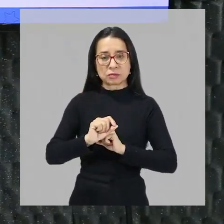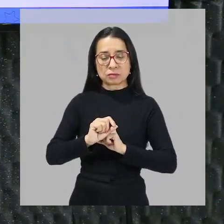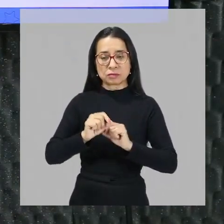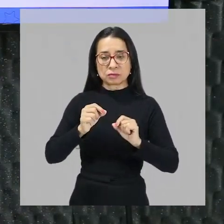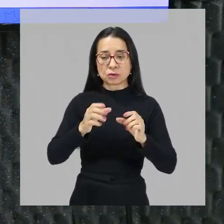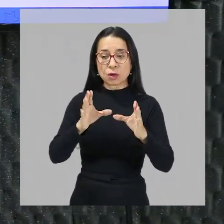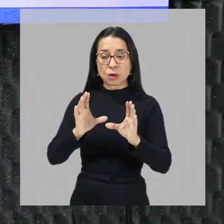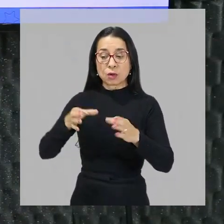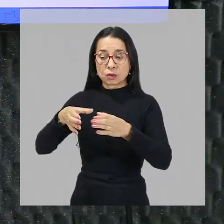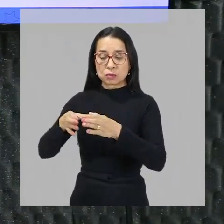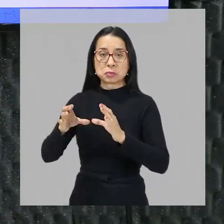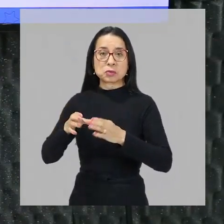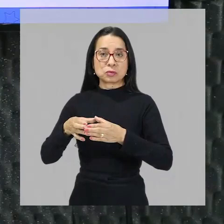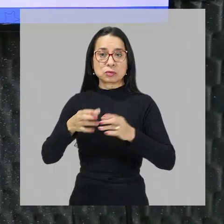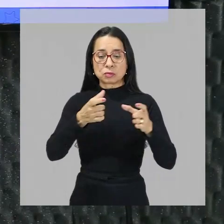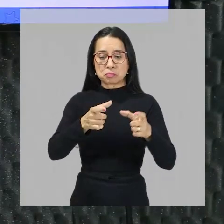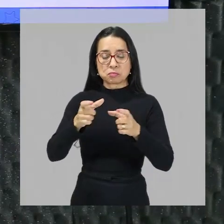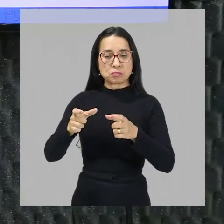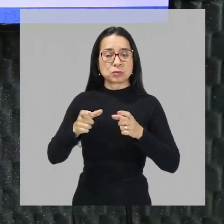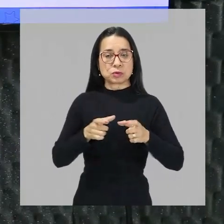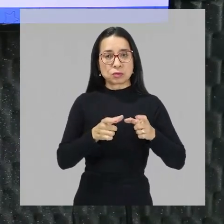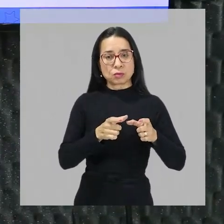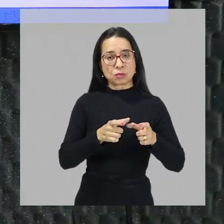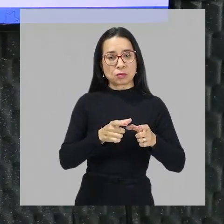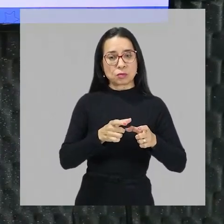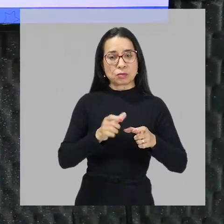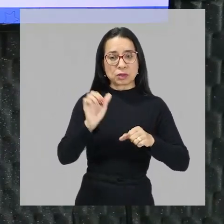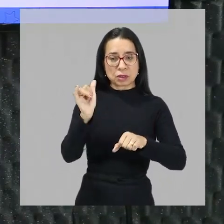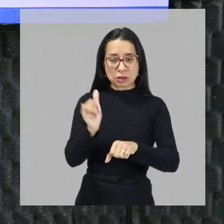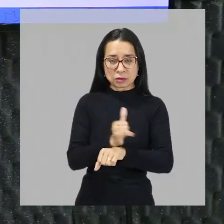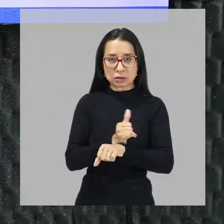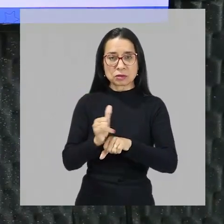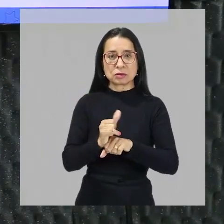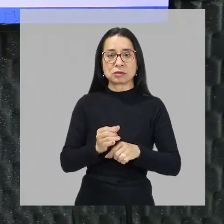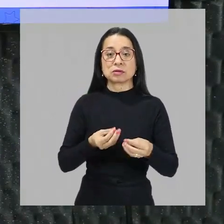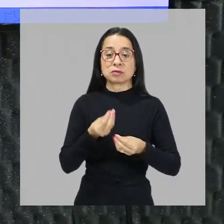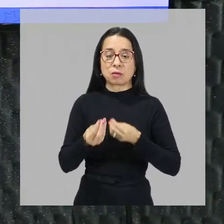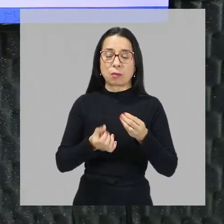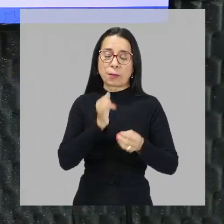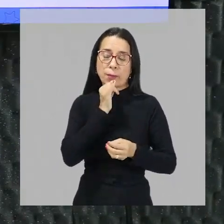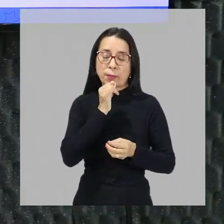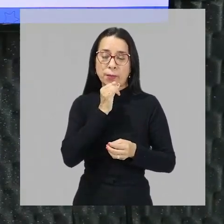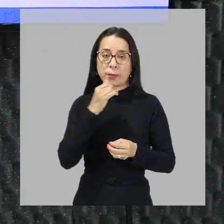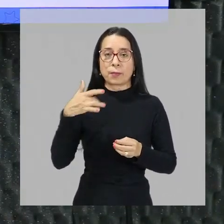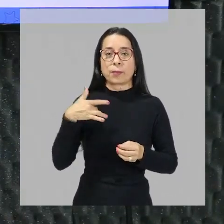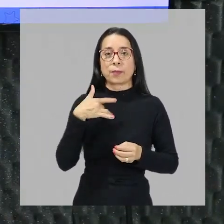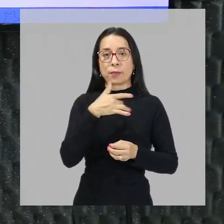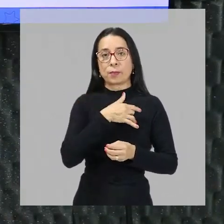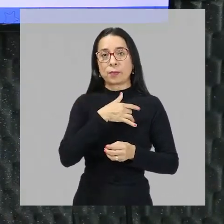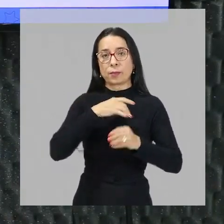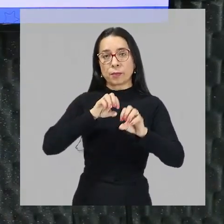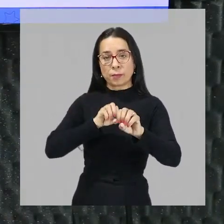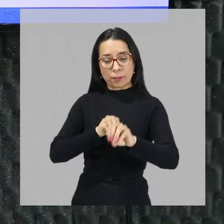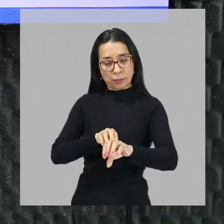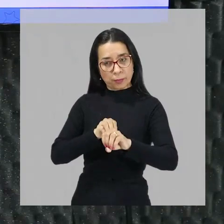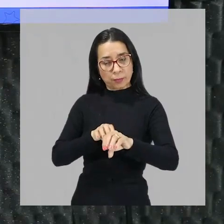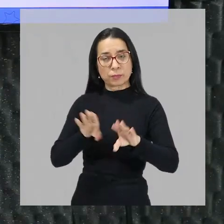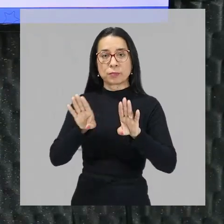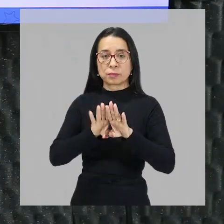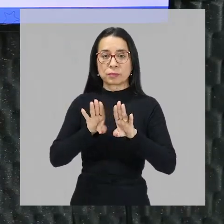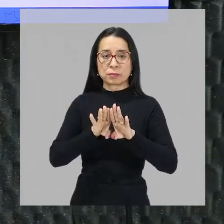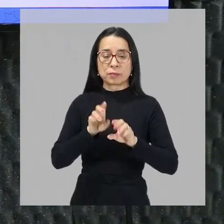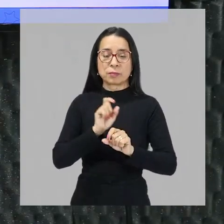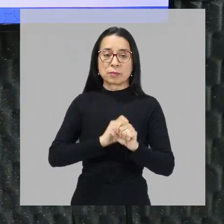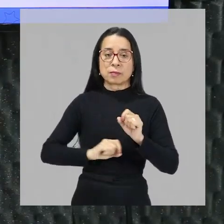estratégicos, como saúde, por exemplo, educação, à custa, basicamente, de